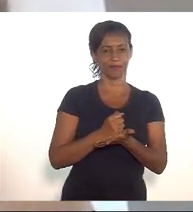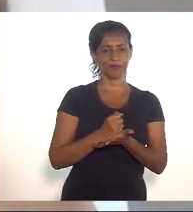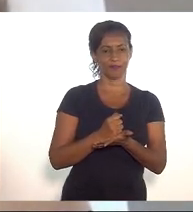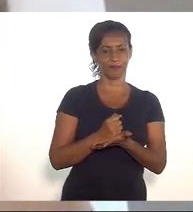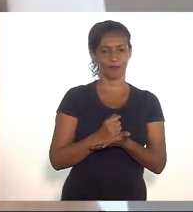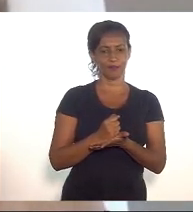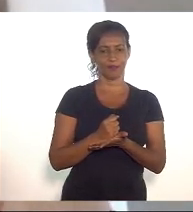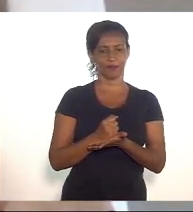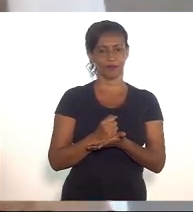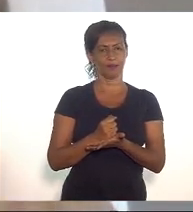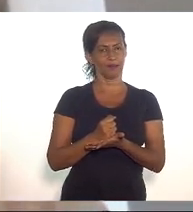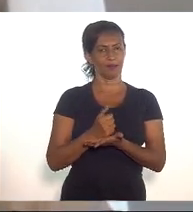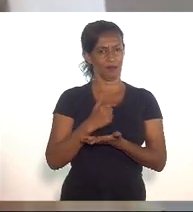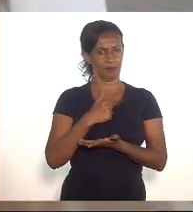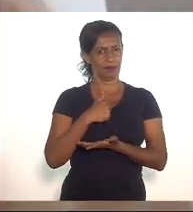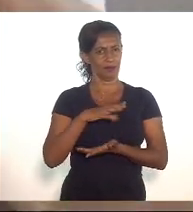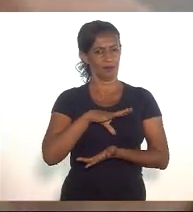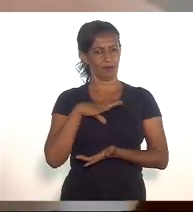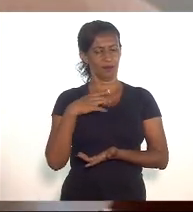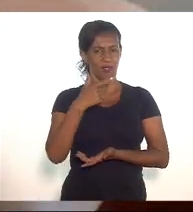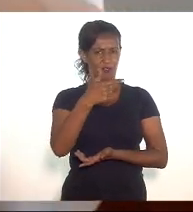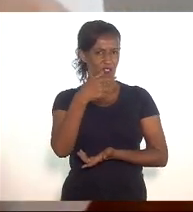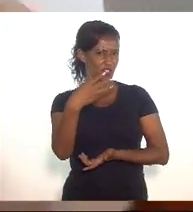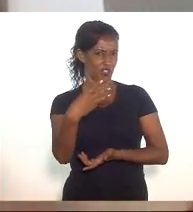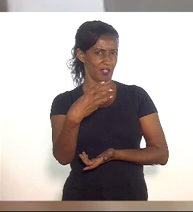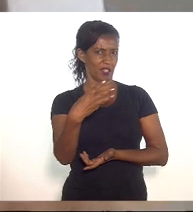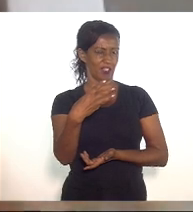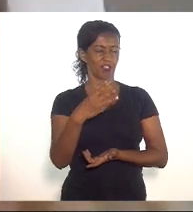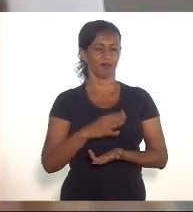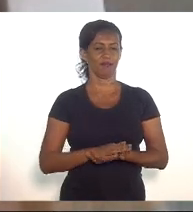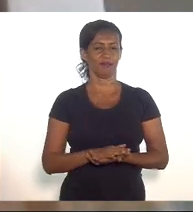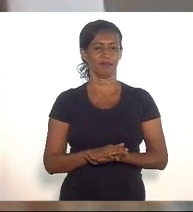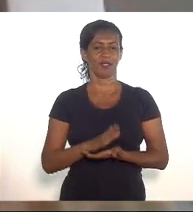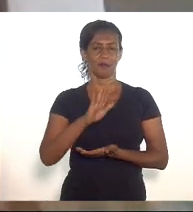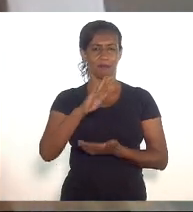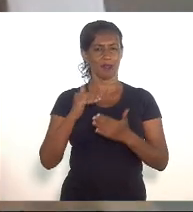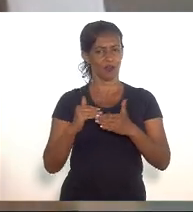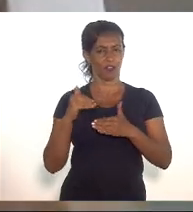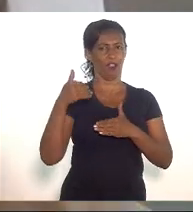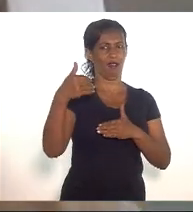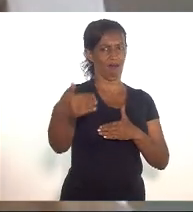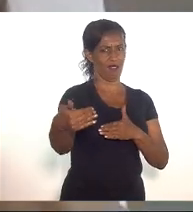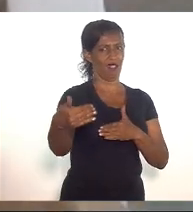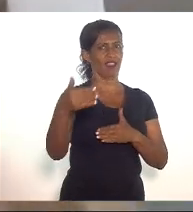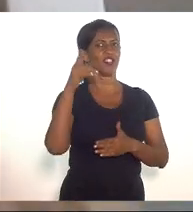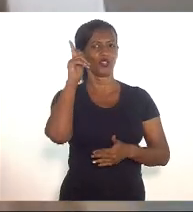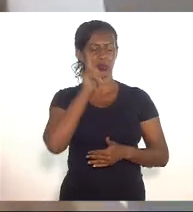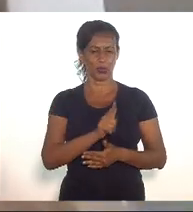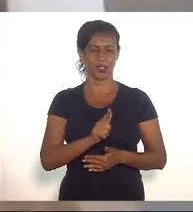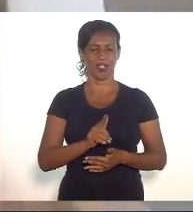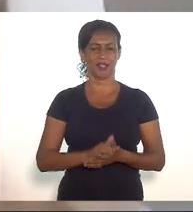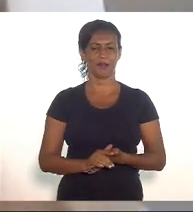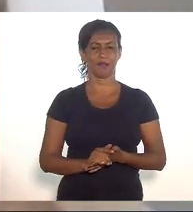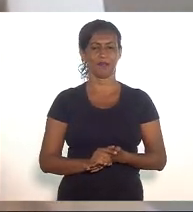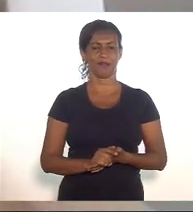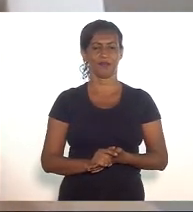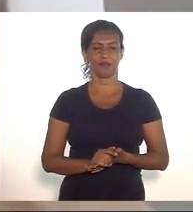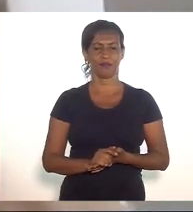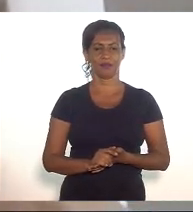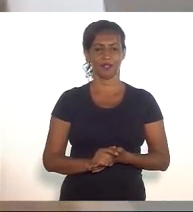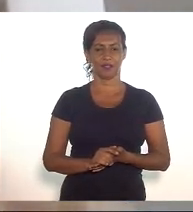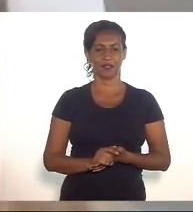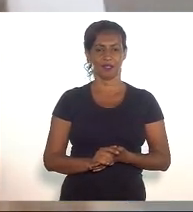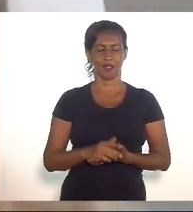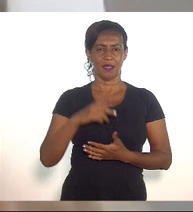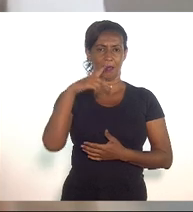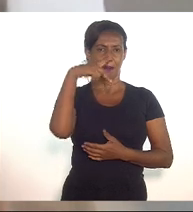Eu estou sendo otimista de 23, tá? Mas eu vou um pouquinho mais além. Eu acho que a gente conseguir, na revisão do